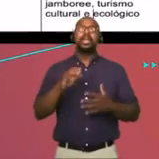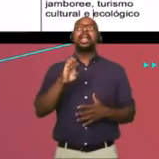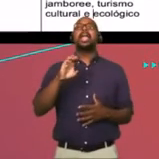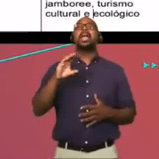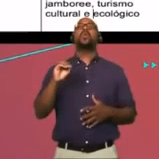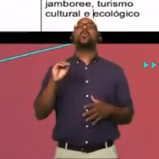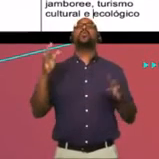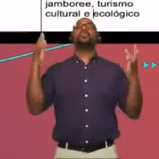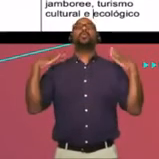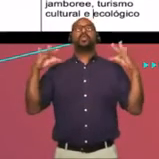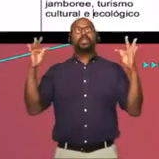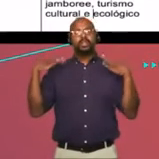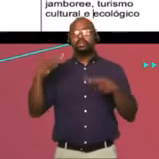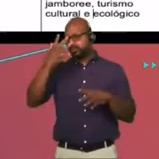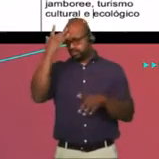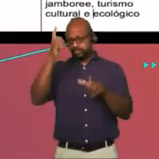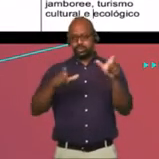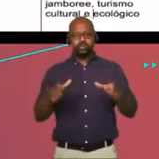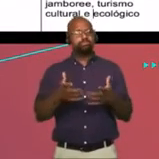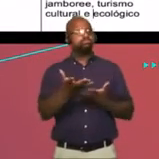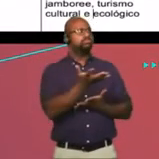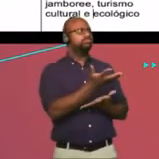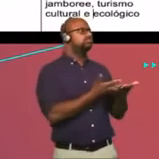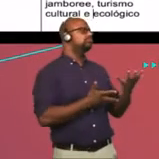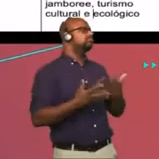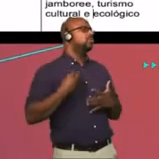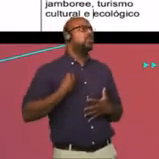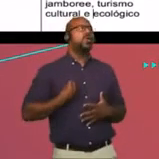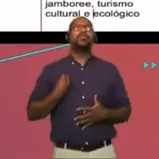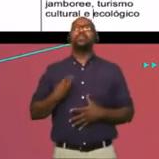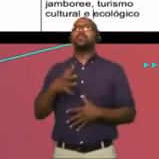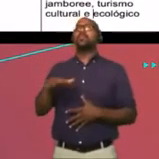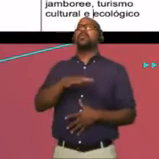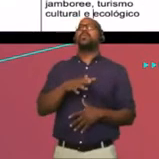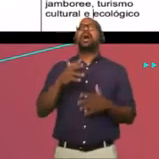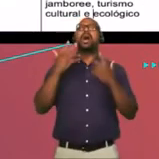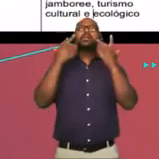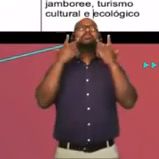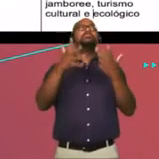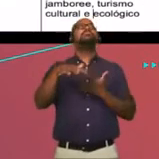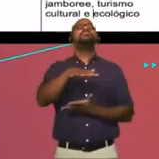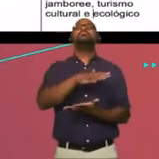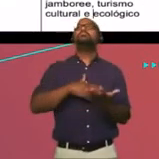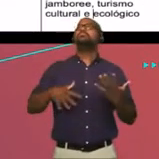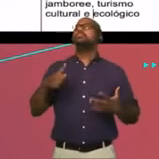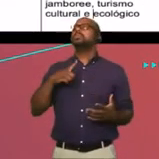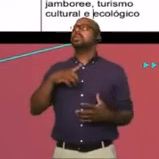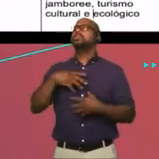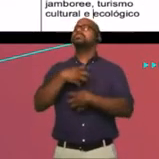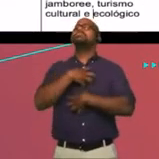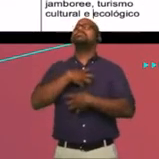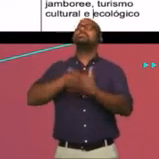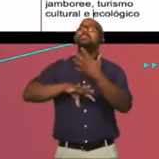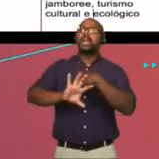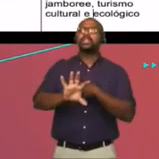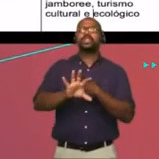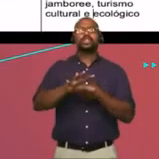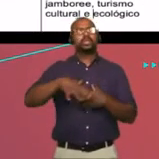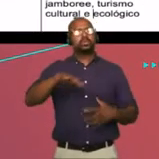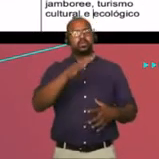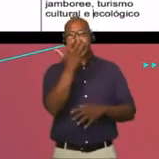ecoturismo fazendo com que as pessoas convivam com a natureza tem uma empatia com a natureza